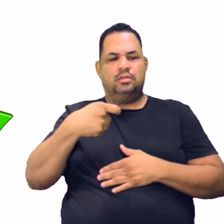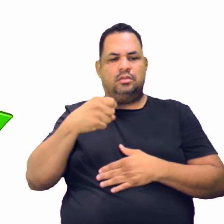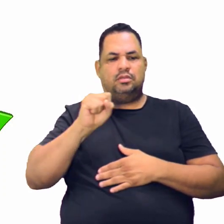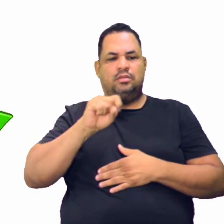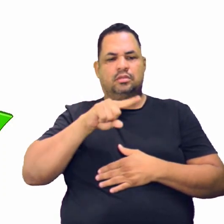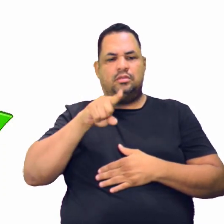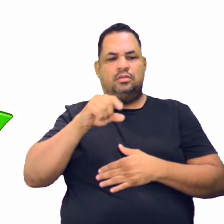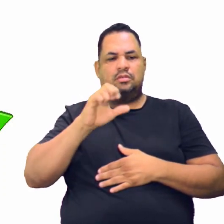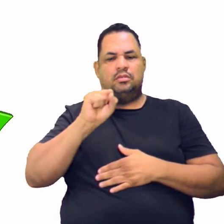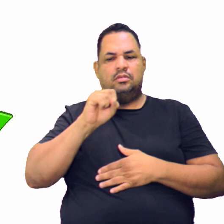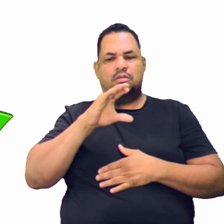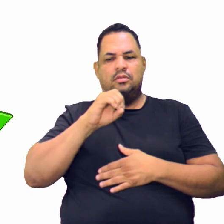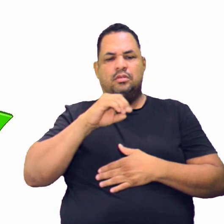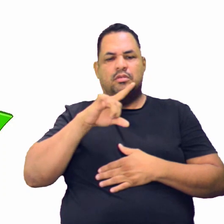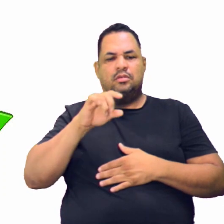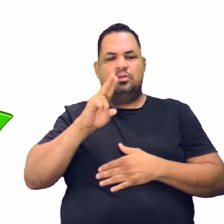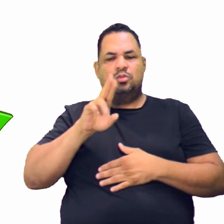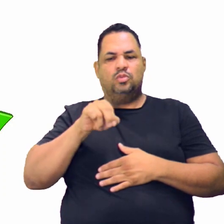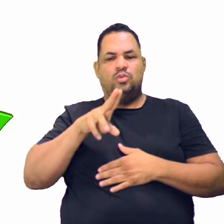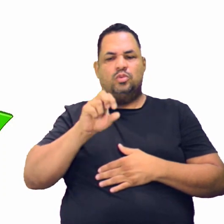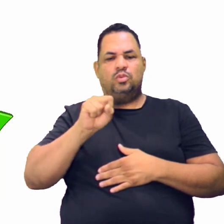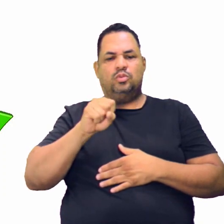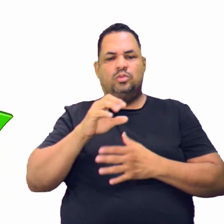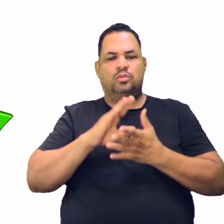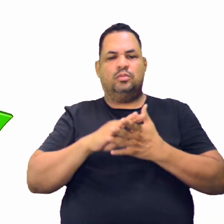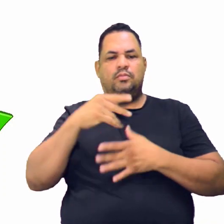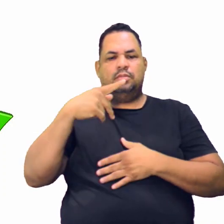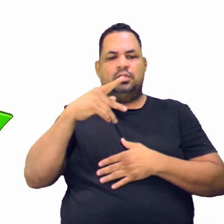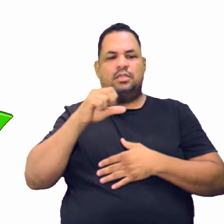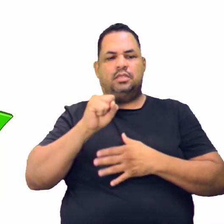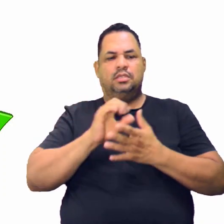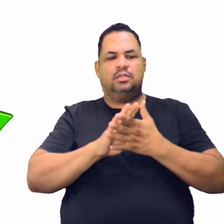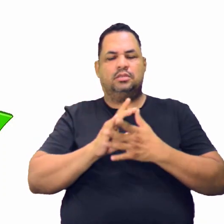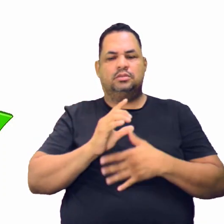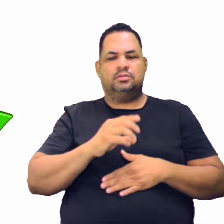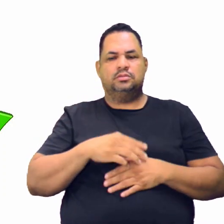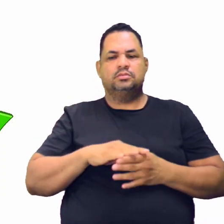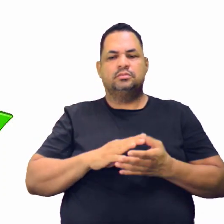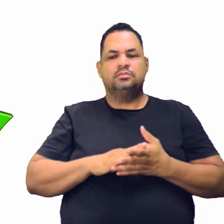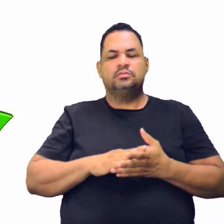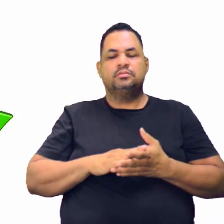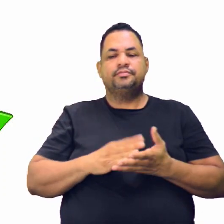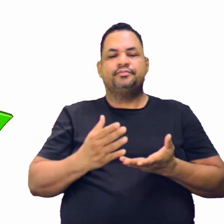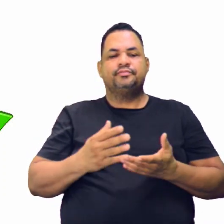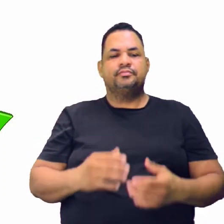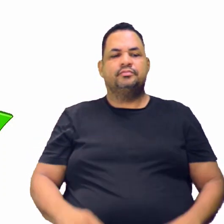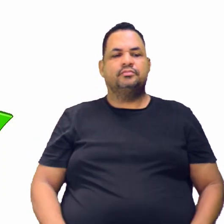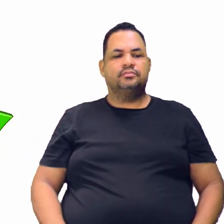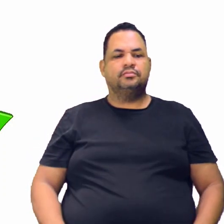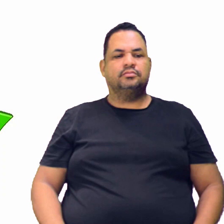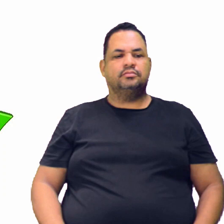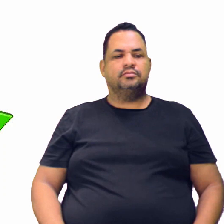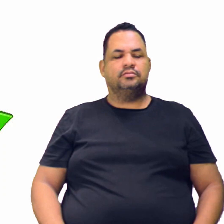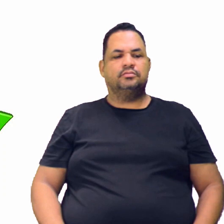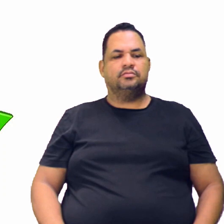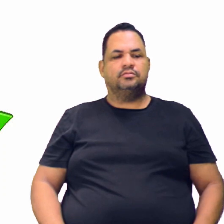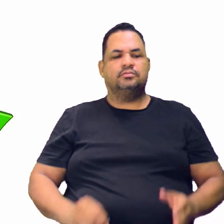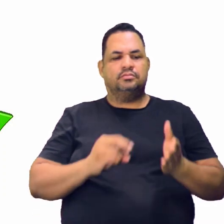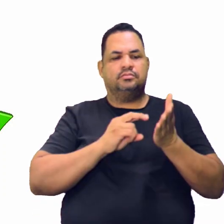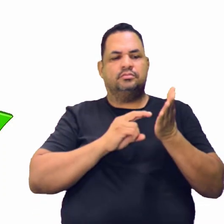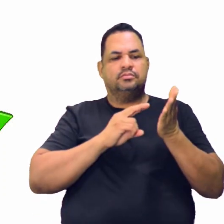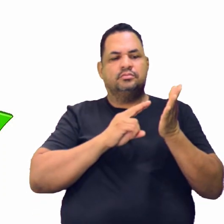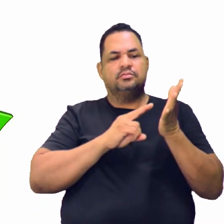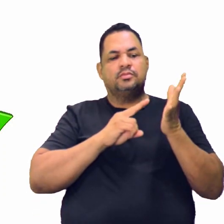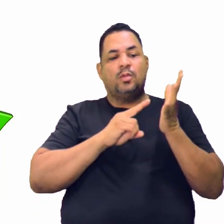X, ANS, uns, PS de tongo, serão acentuados. Olha só, eu tenho aqui a